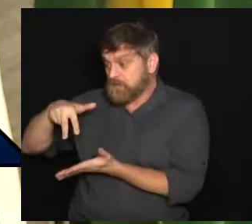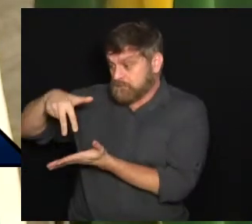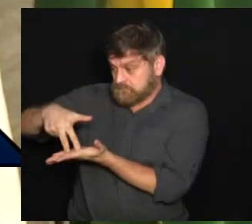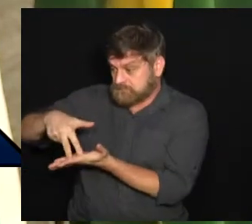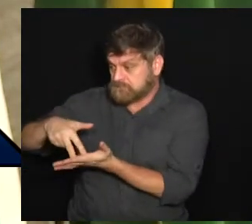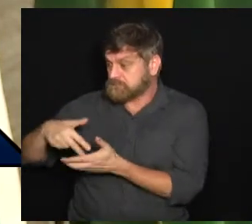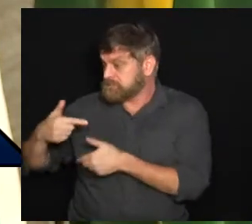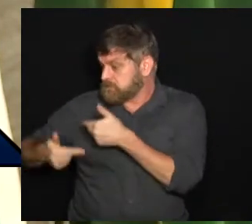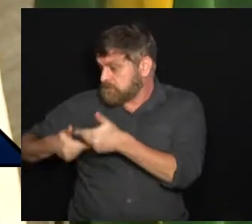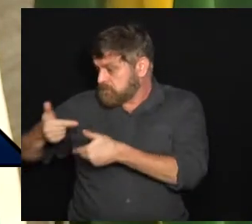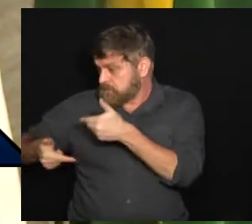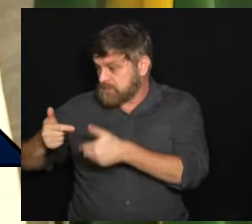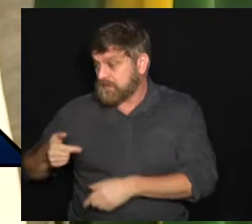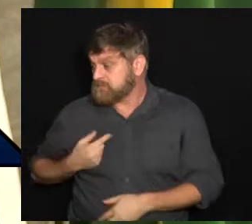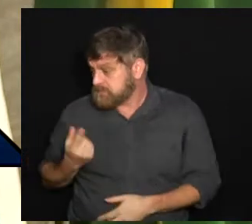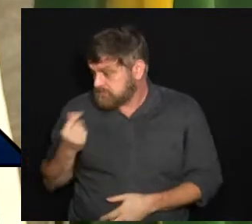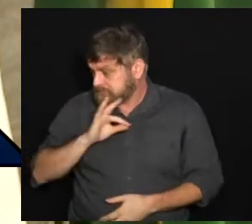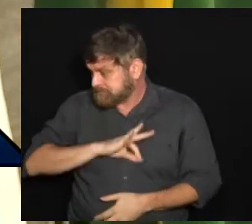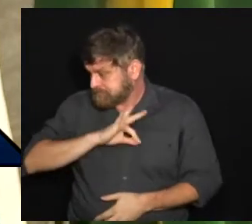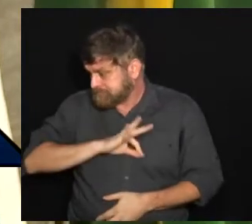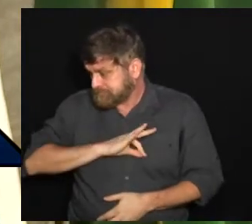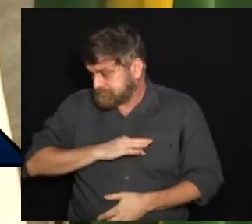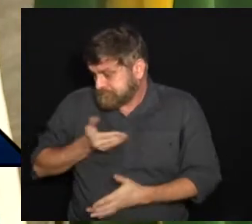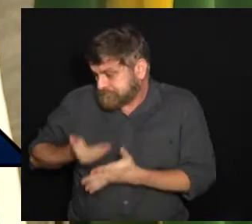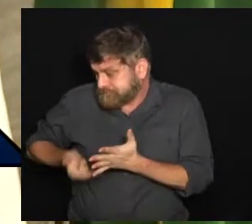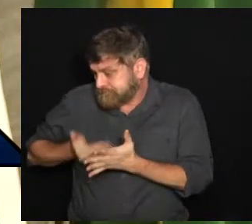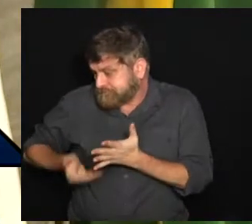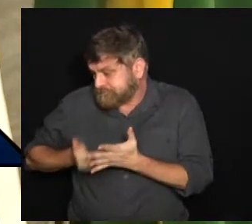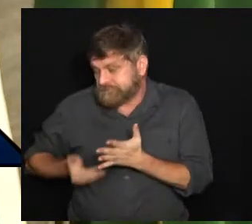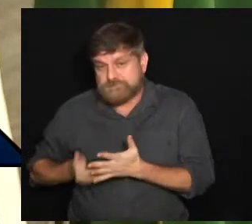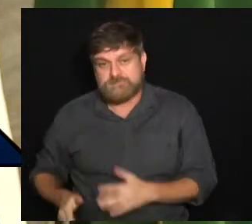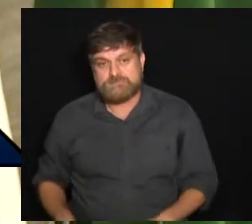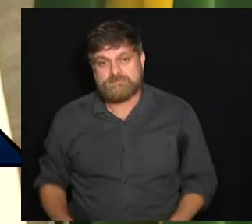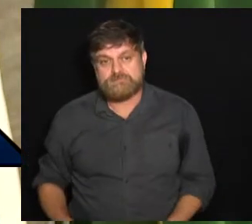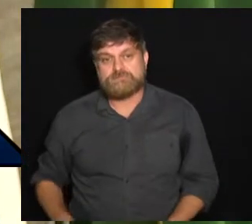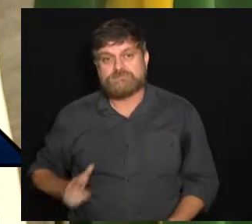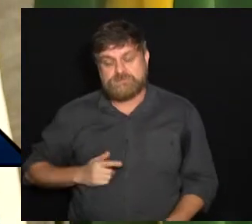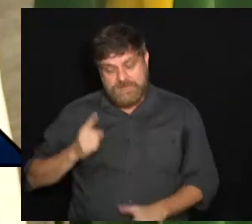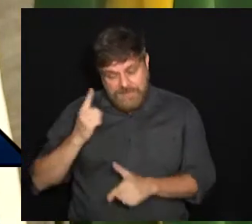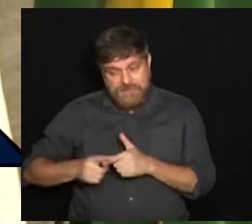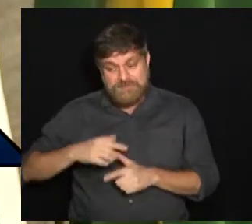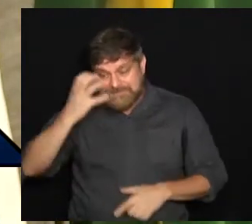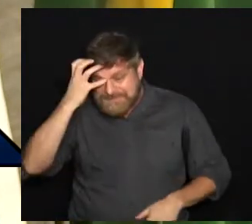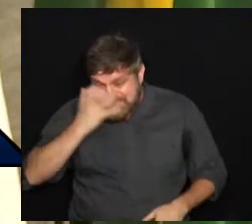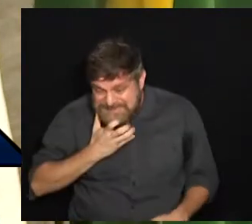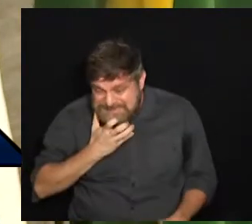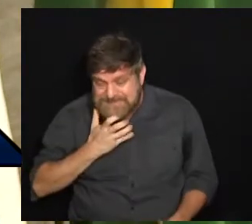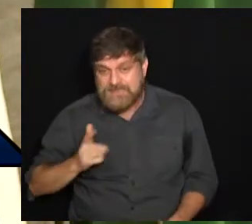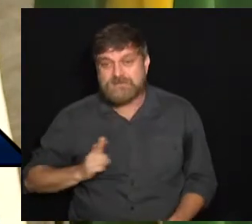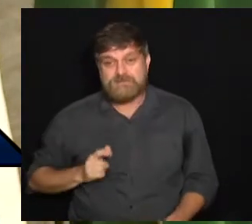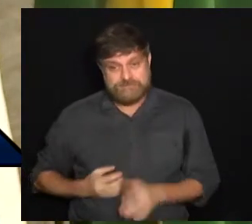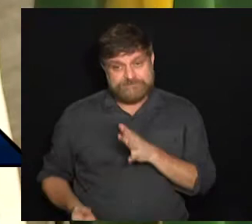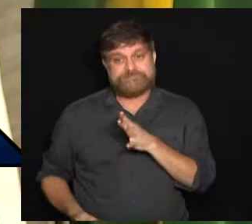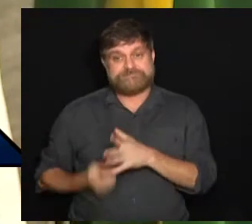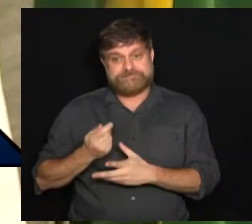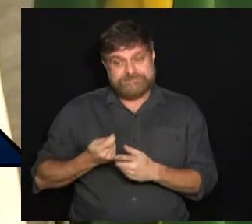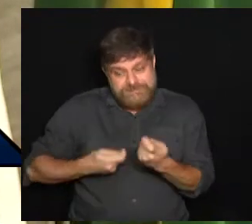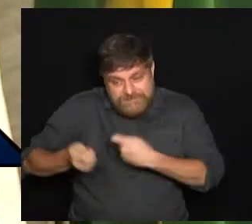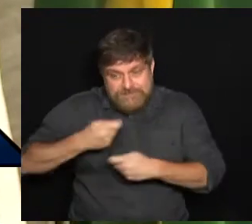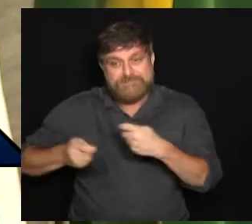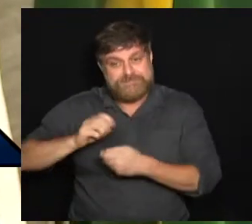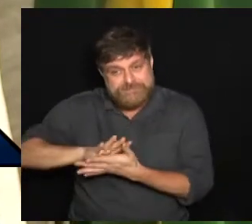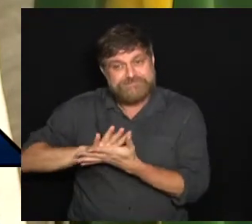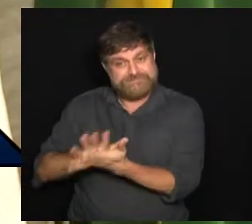não trabalhar significa que você não vai receber nenhum dinheiro e tudo mais, isso é um grave problema, é uma das consequências mesmo da precarização